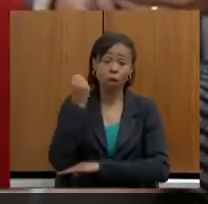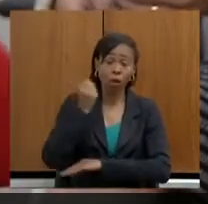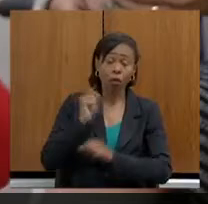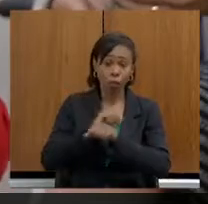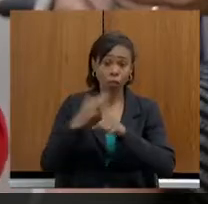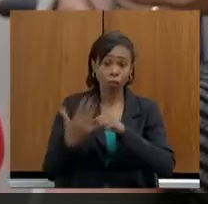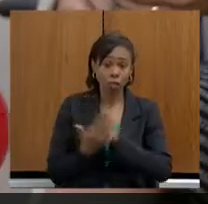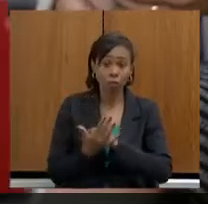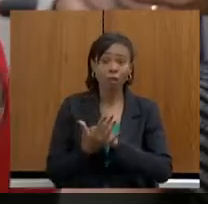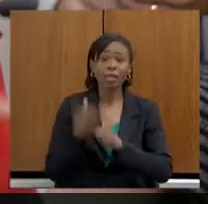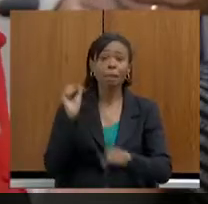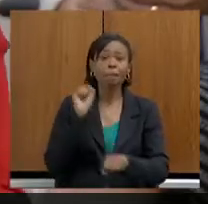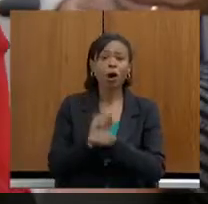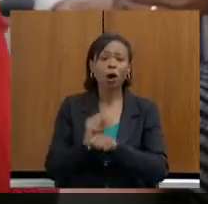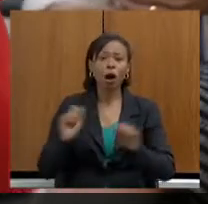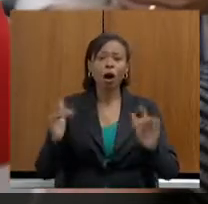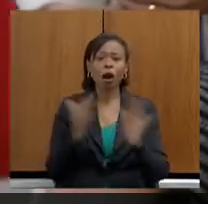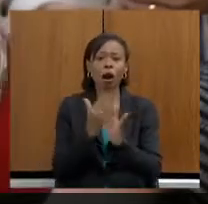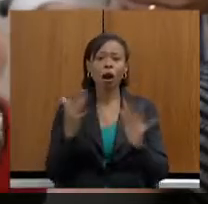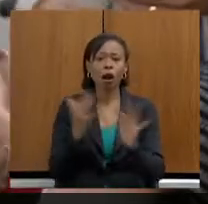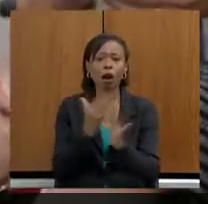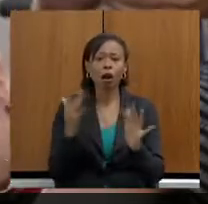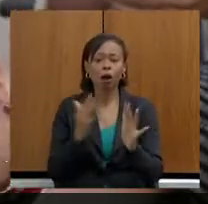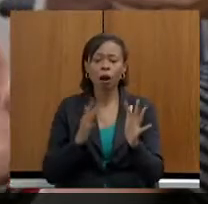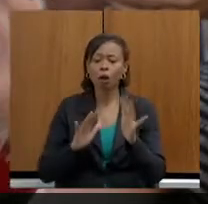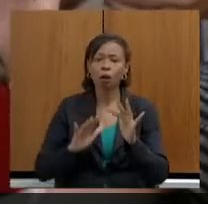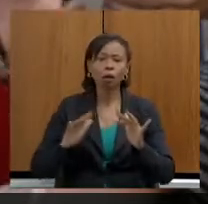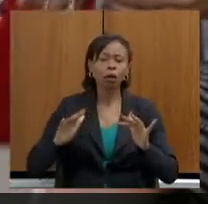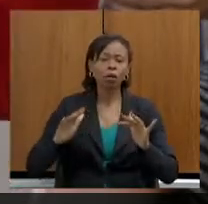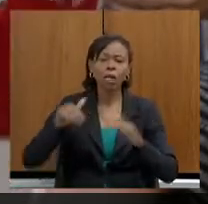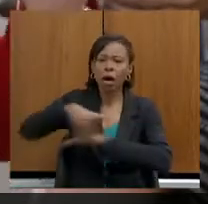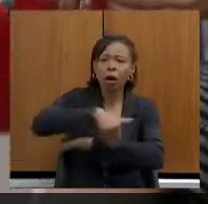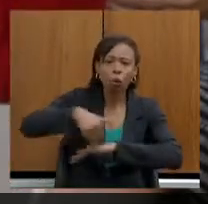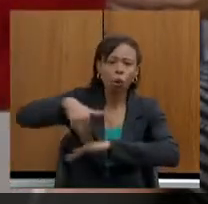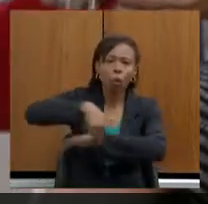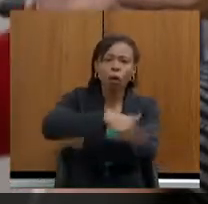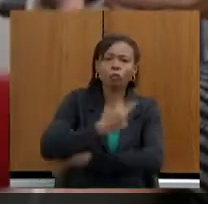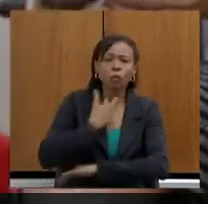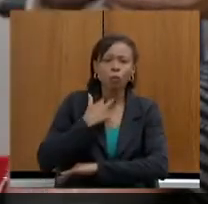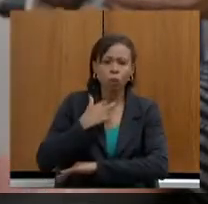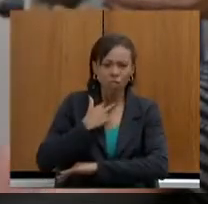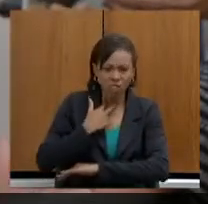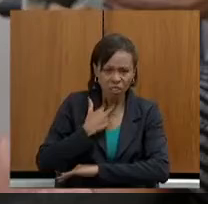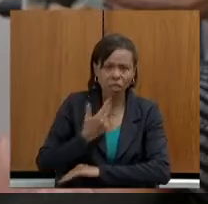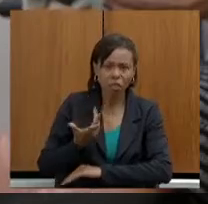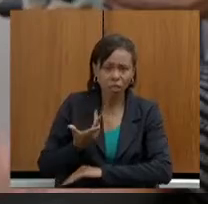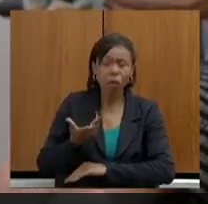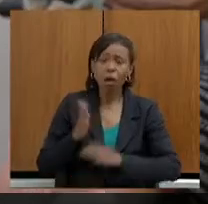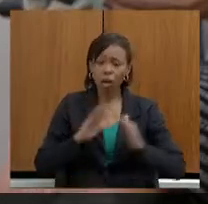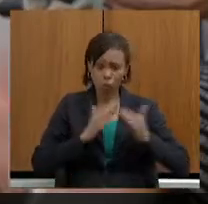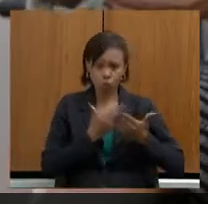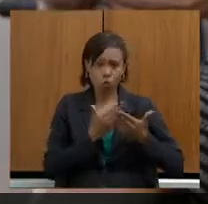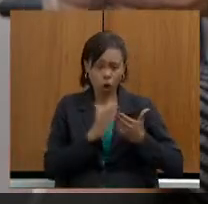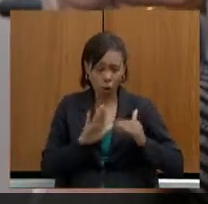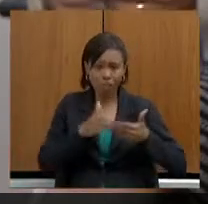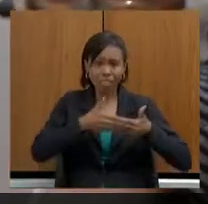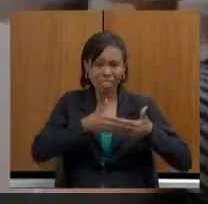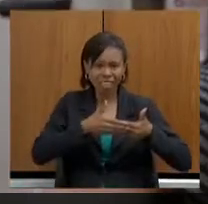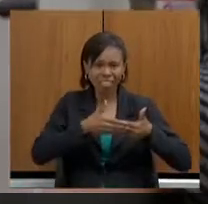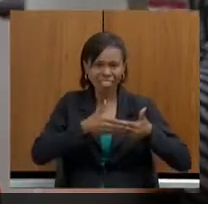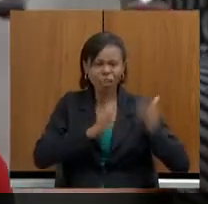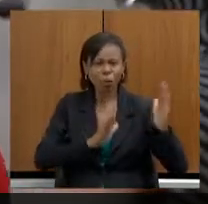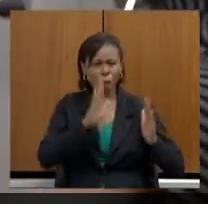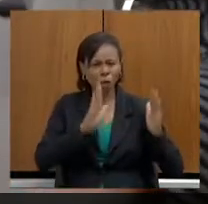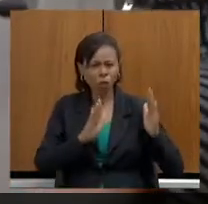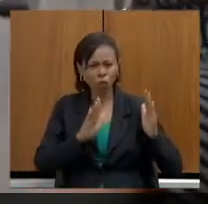todos que pudessem não circular de ver eu não circular e portanto a escola ficou e no período da onda roxa foi no início